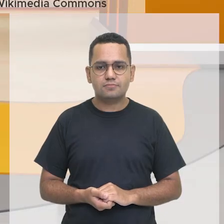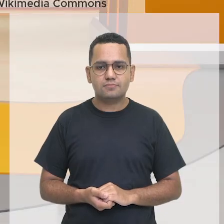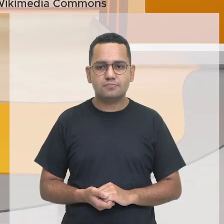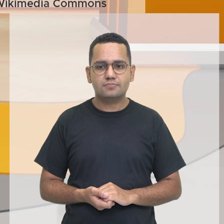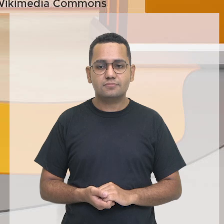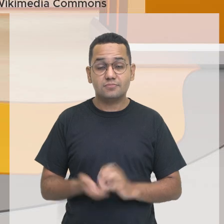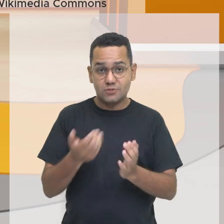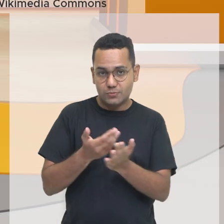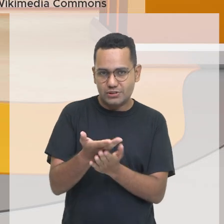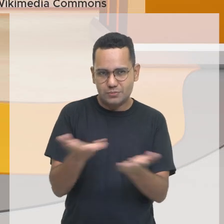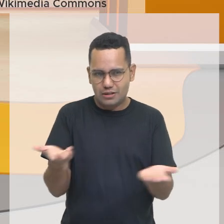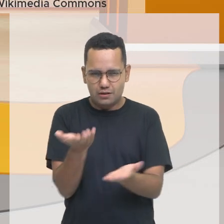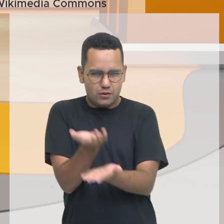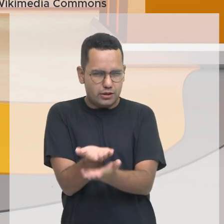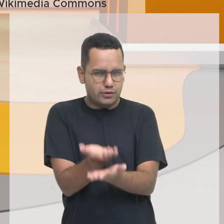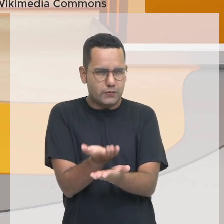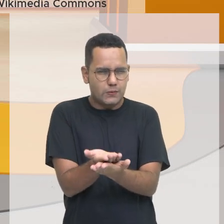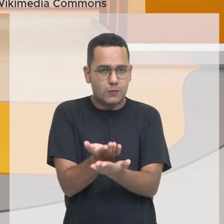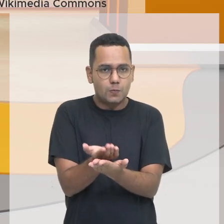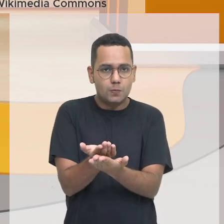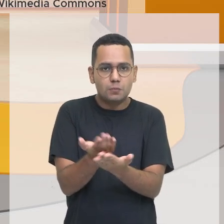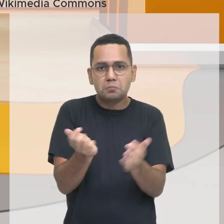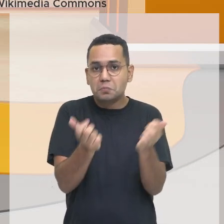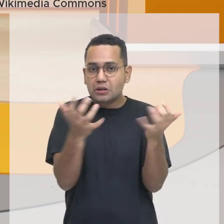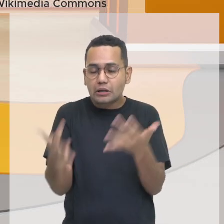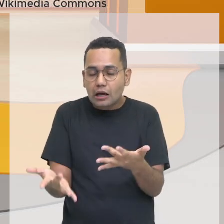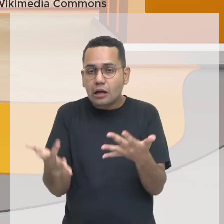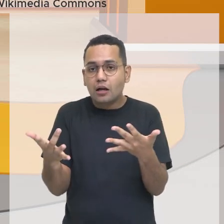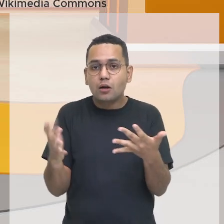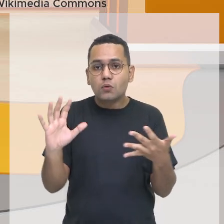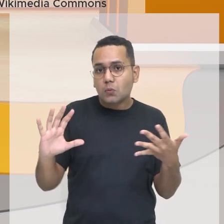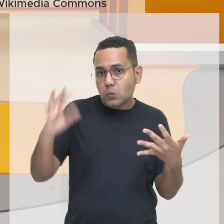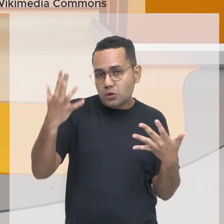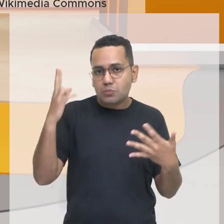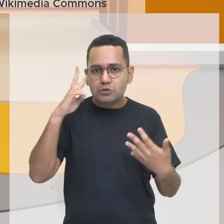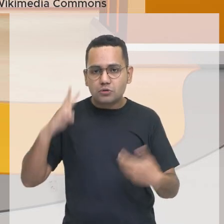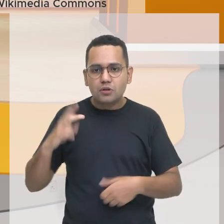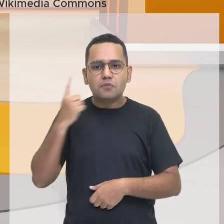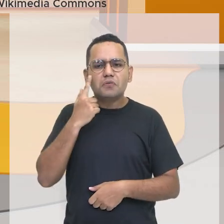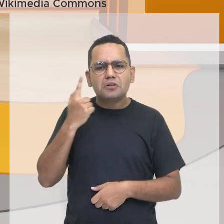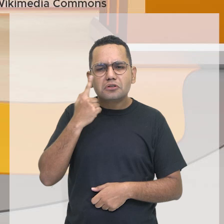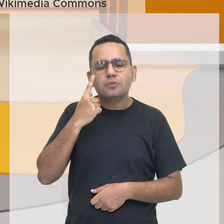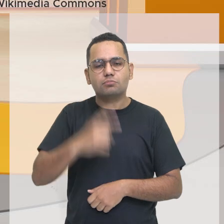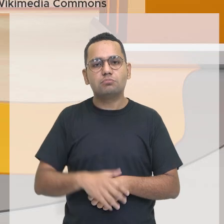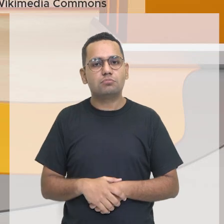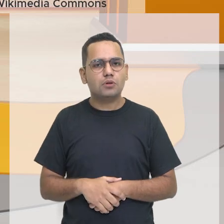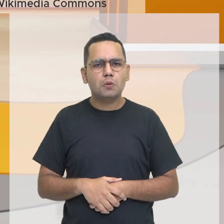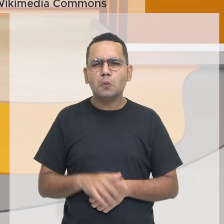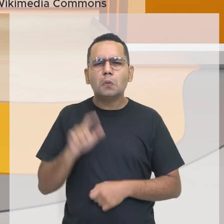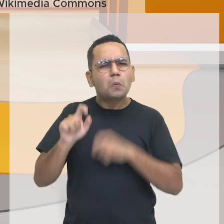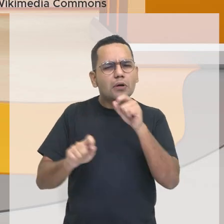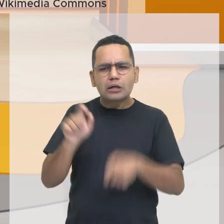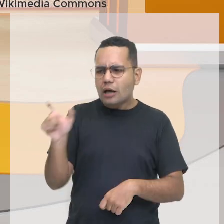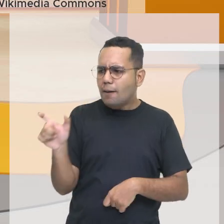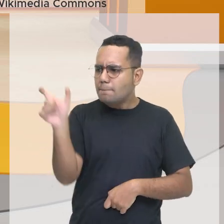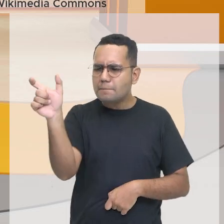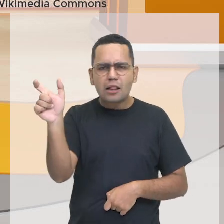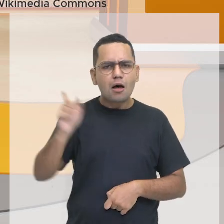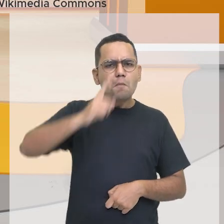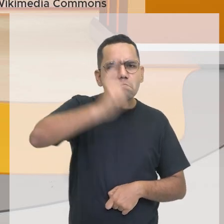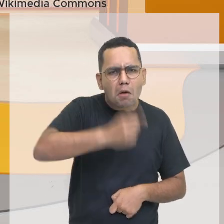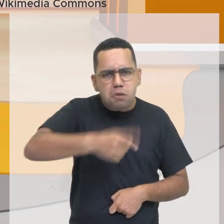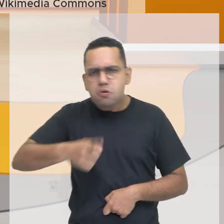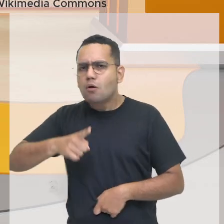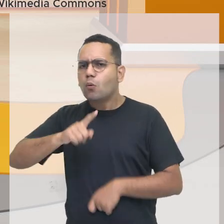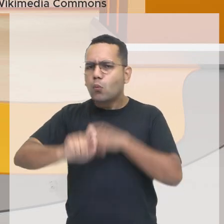Iniciando nossa aula, nossa viagem pela história, vamos falar sobre totalitarismo. O que foi o totalitarismo, professora? Vamos